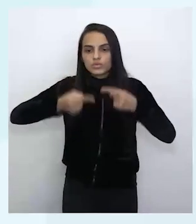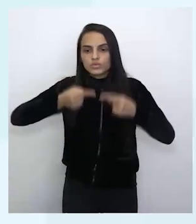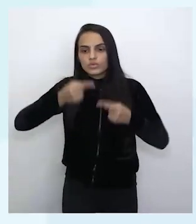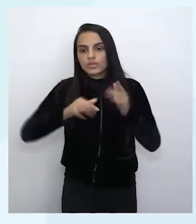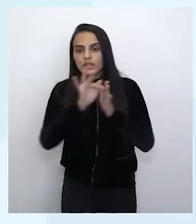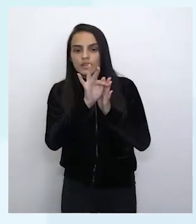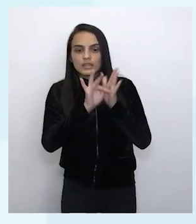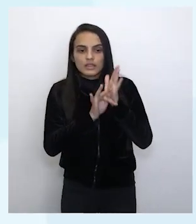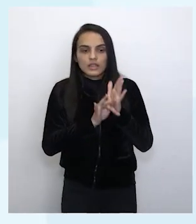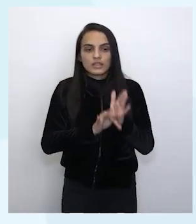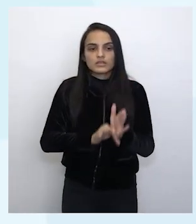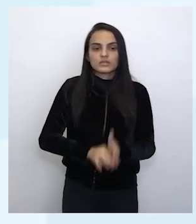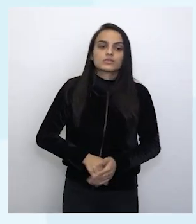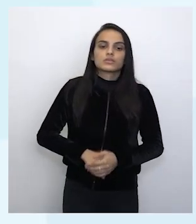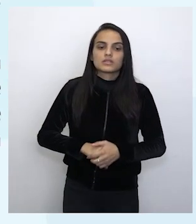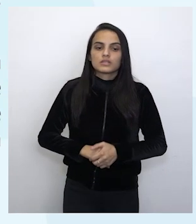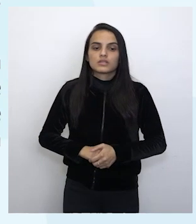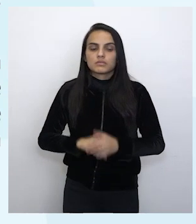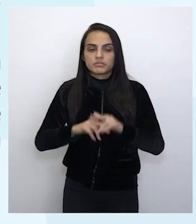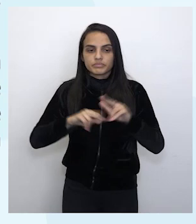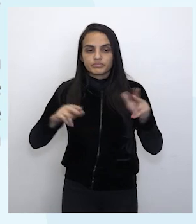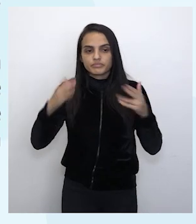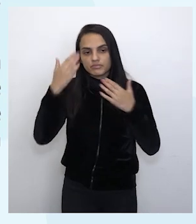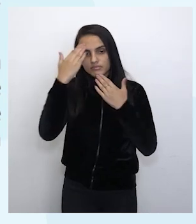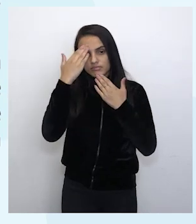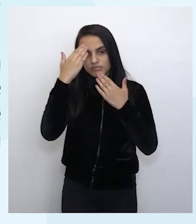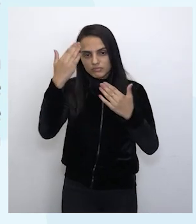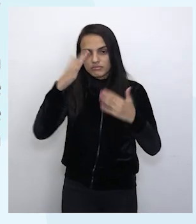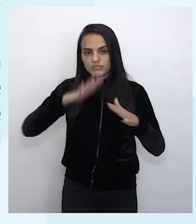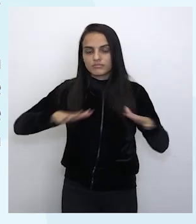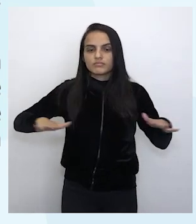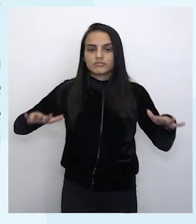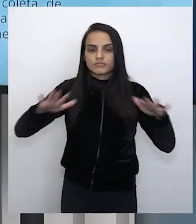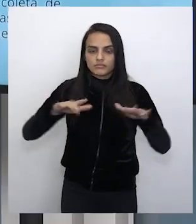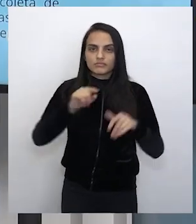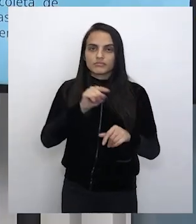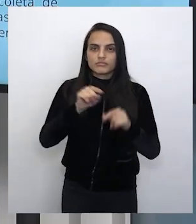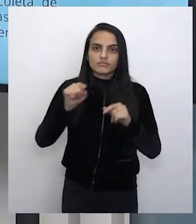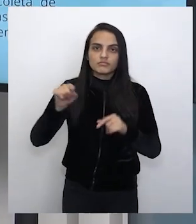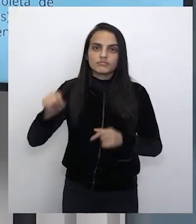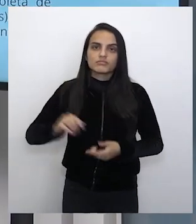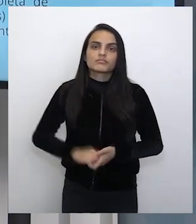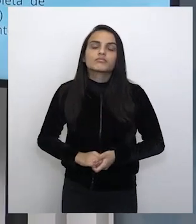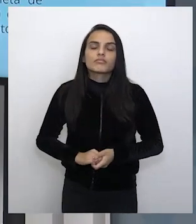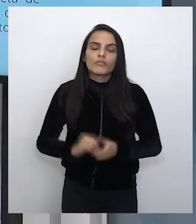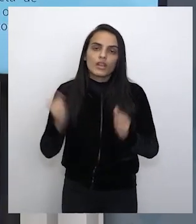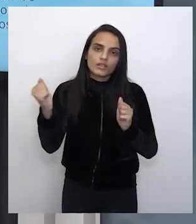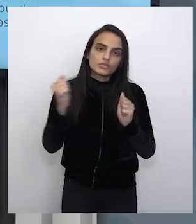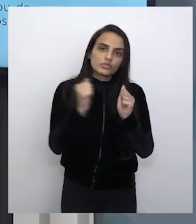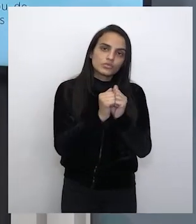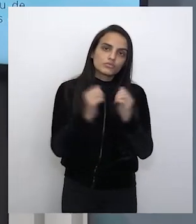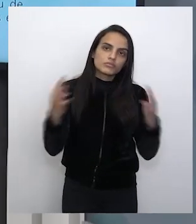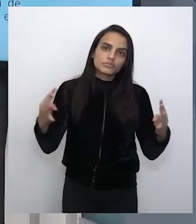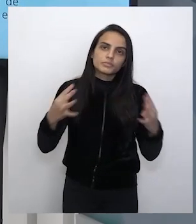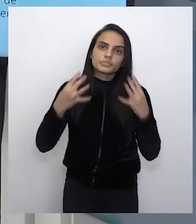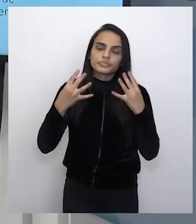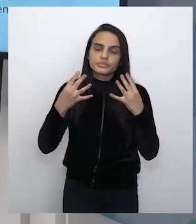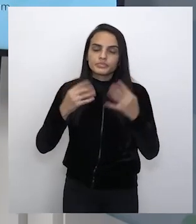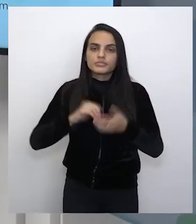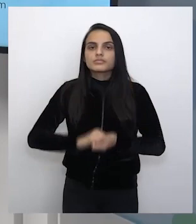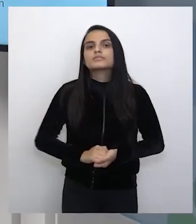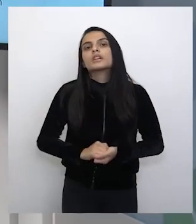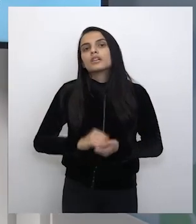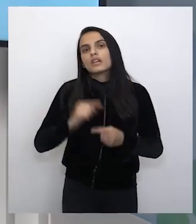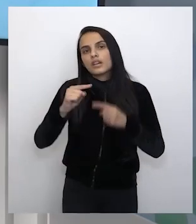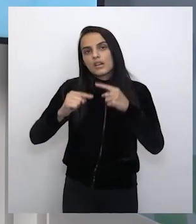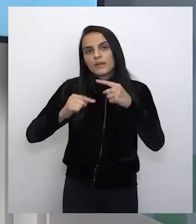verbais, sonoras e gestuais. Obrigada a todos vocês, né, por estarem conosco aqui assistindo essa aula e a gente